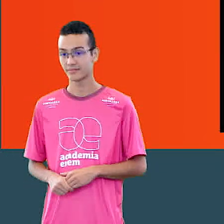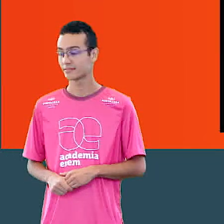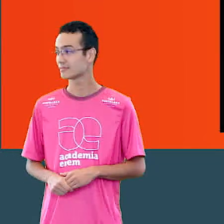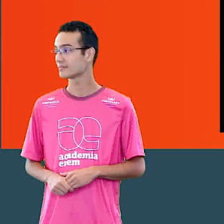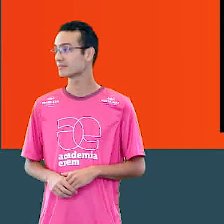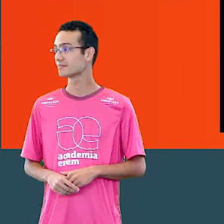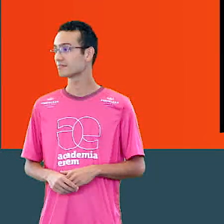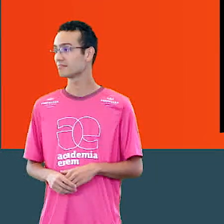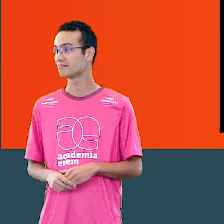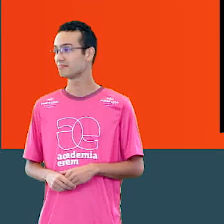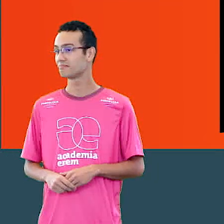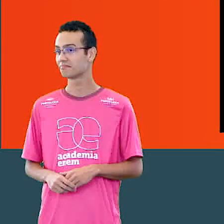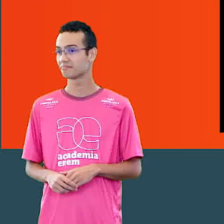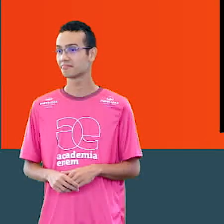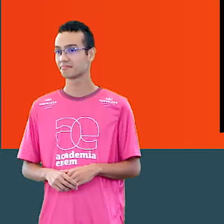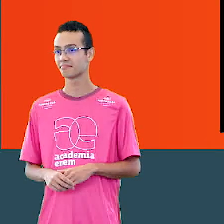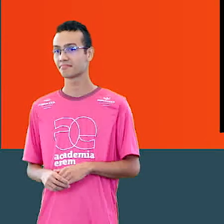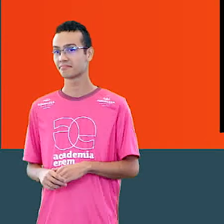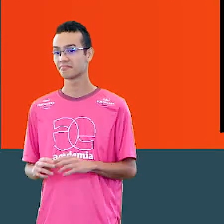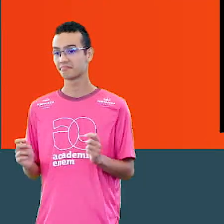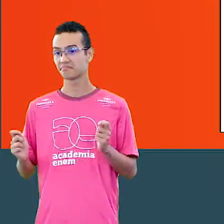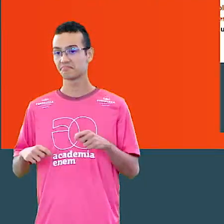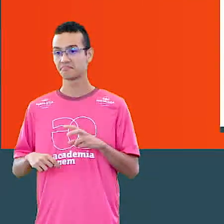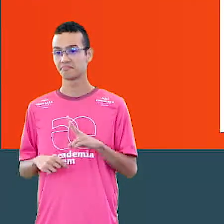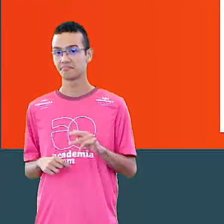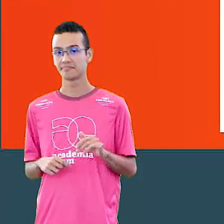Vai dar certo, já deu.